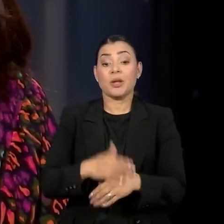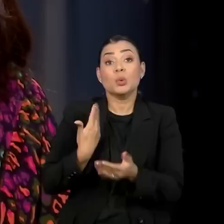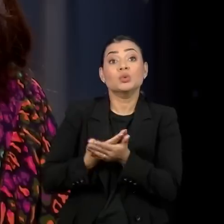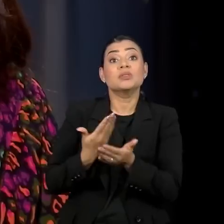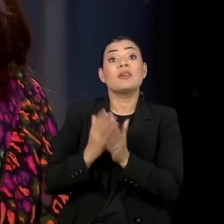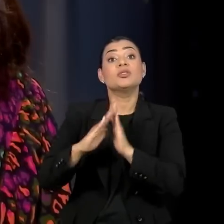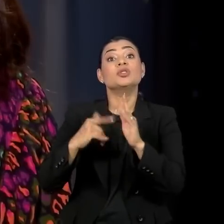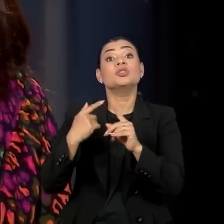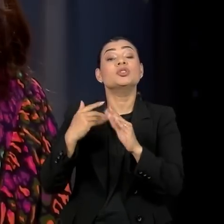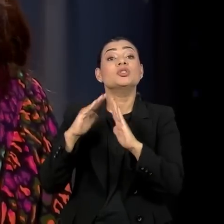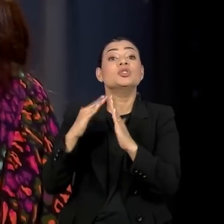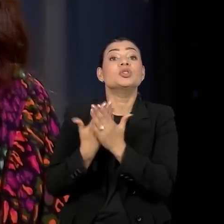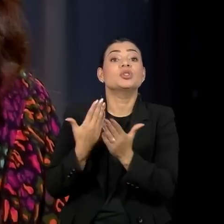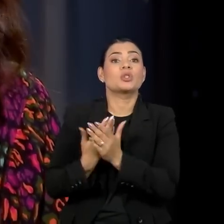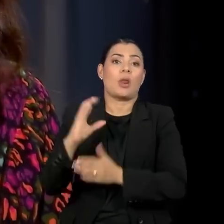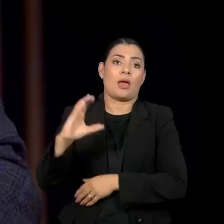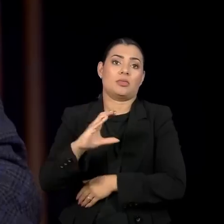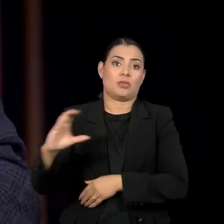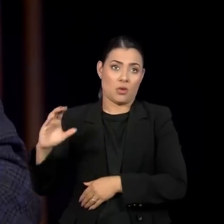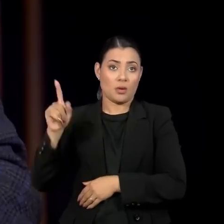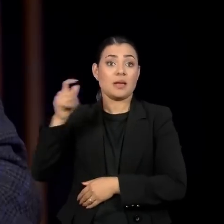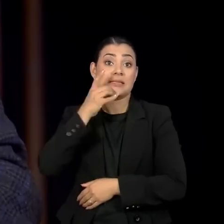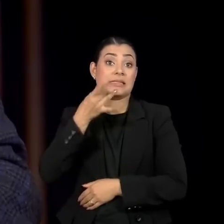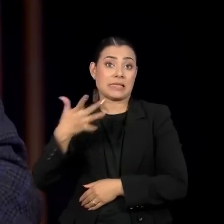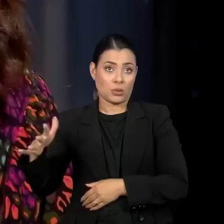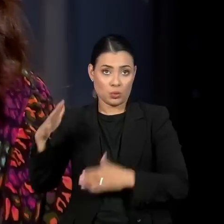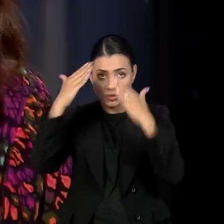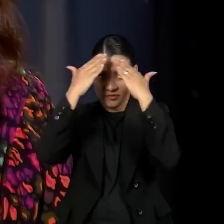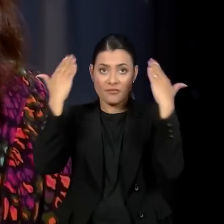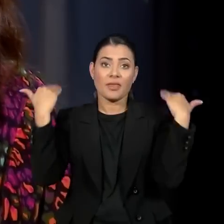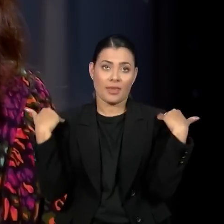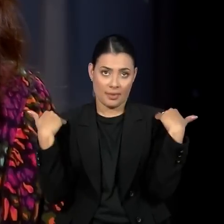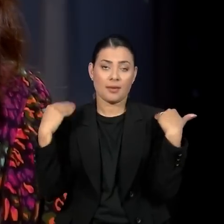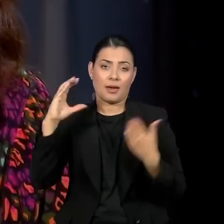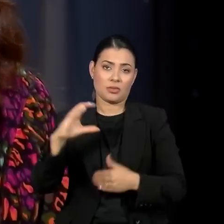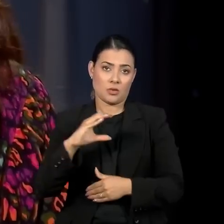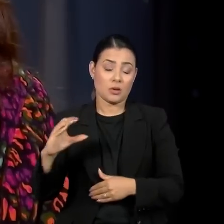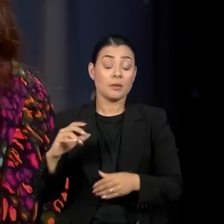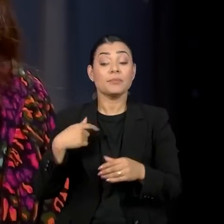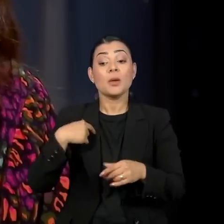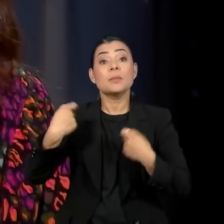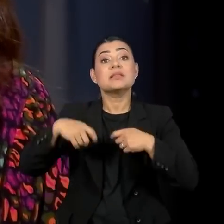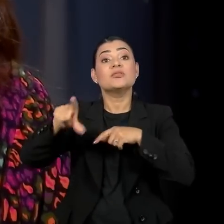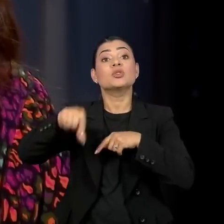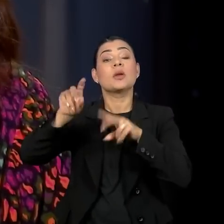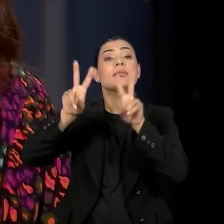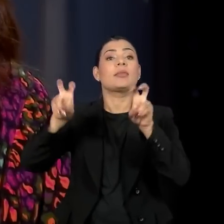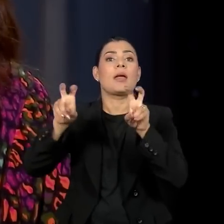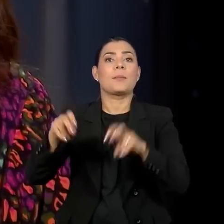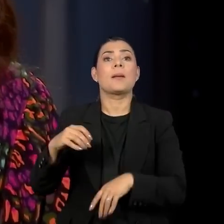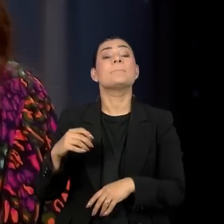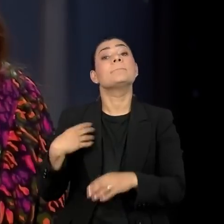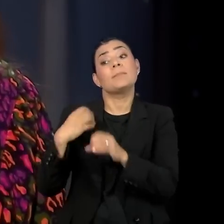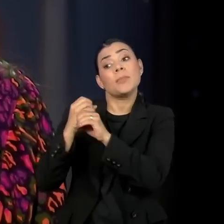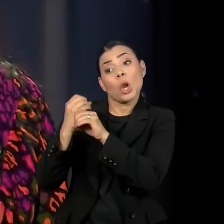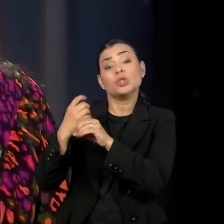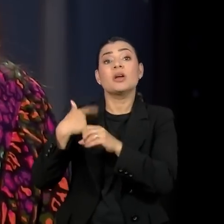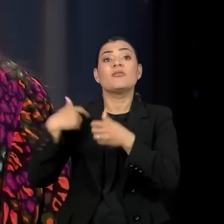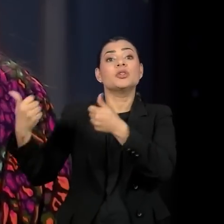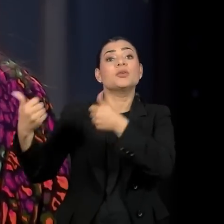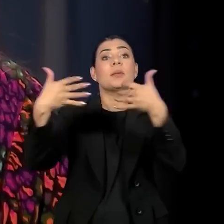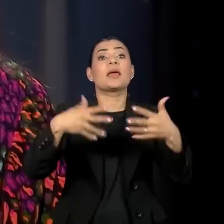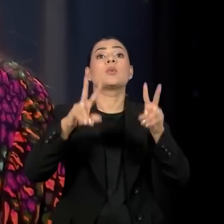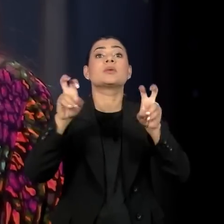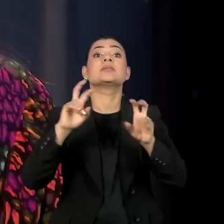escola católica, de freiras. Em Santos. Em Santos. E daí eu tinha que escolher um tema, era de biologia e tal, e eu falei, vou explicar o